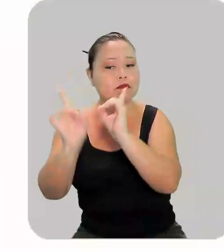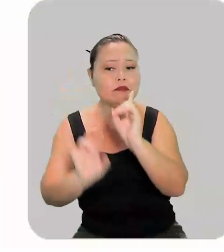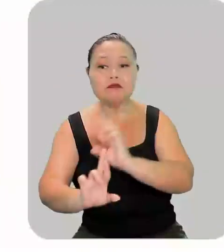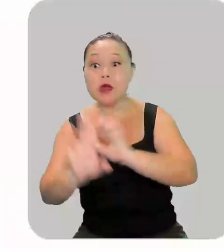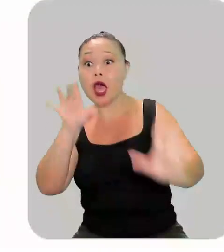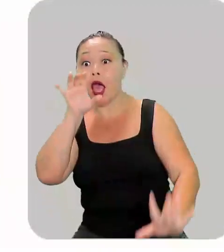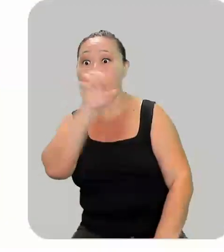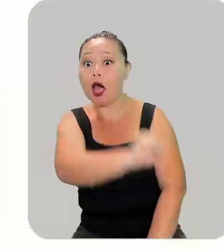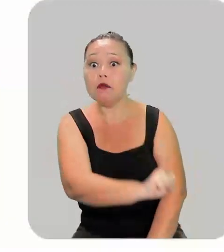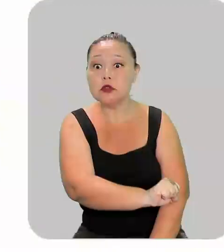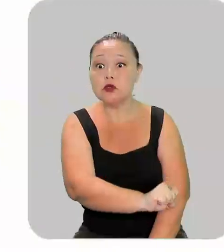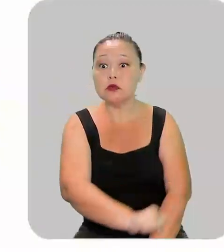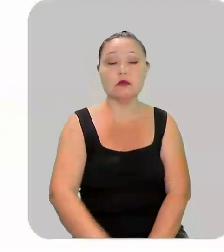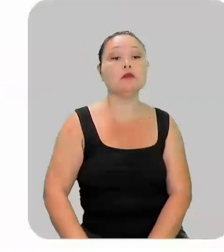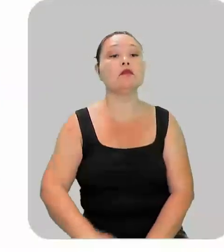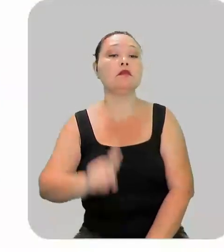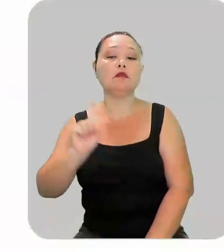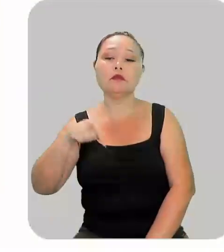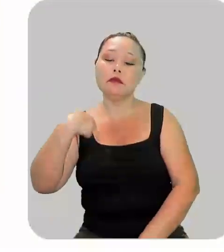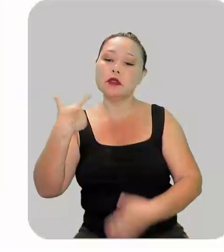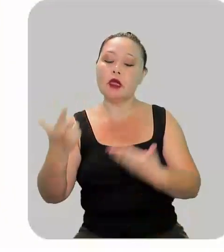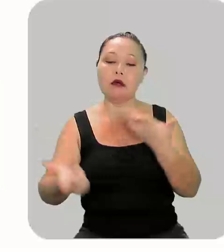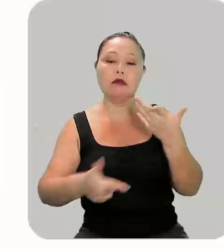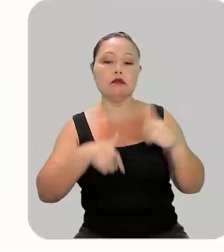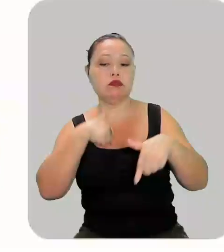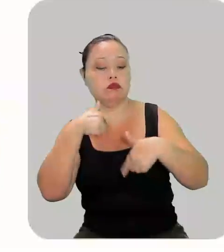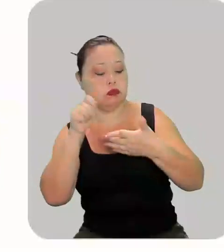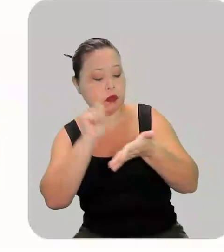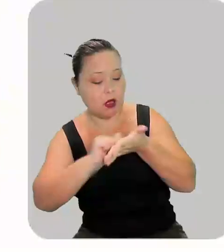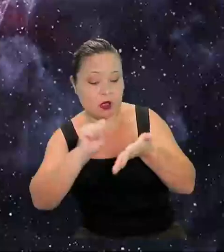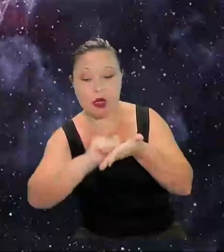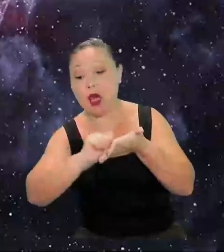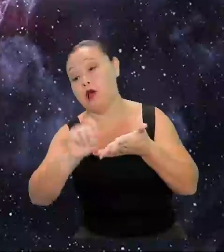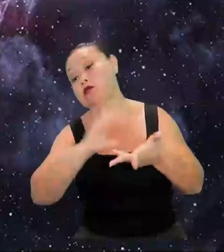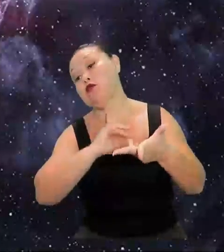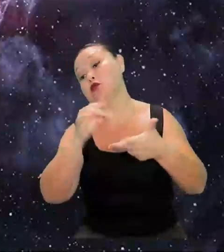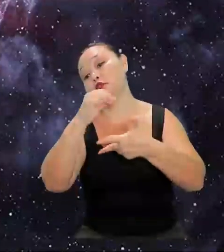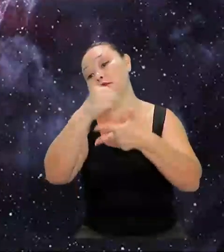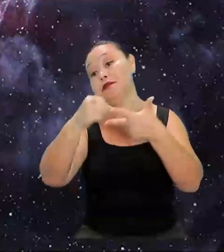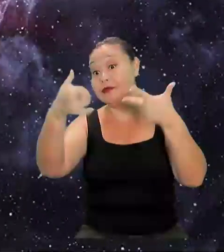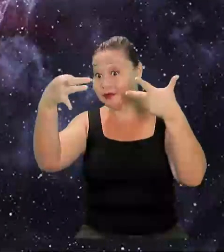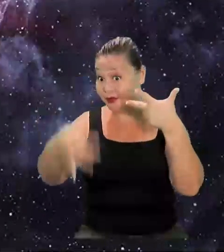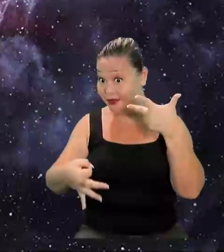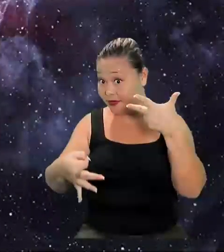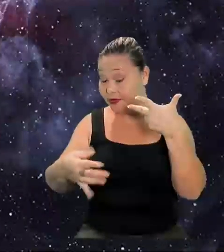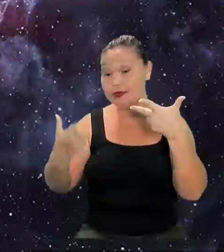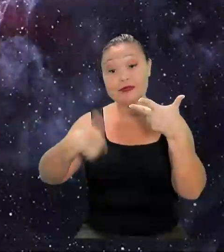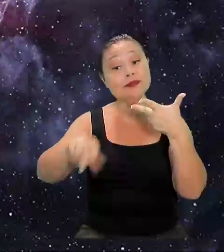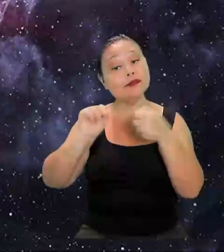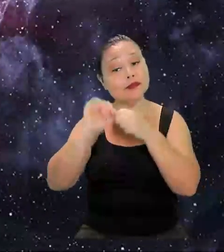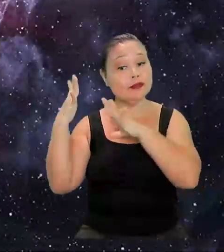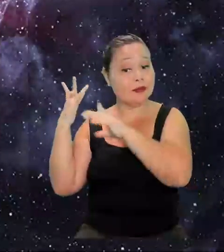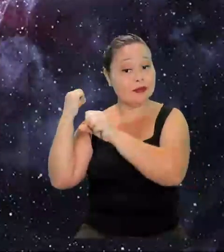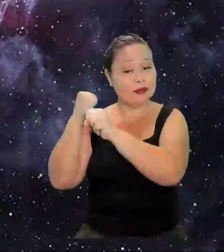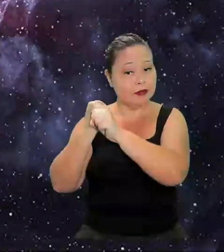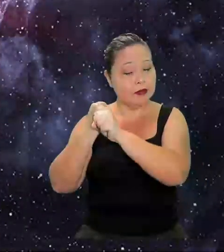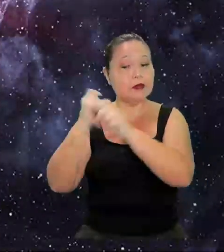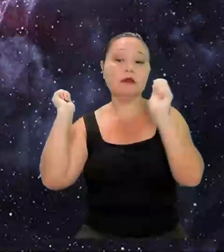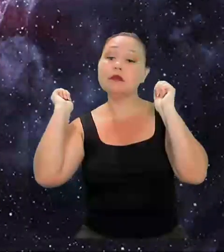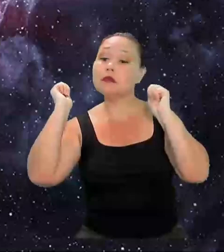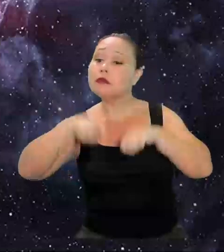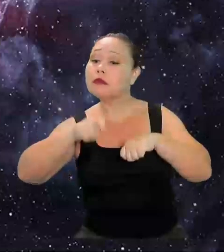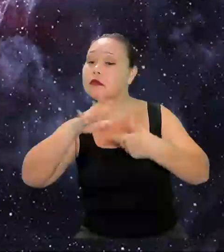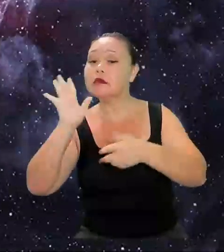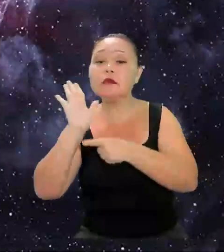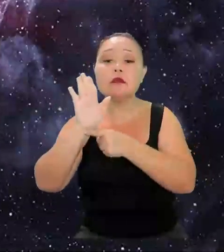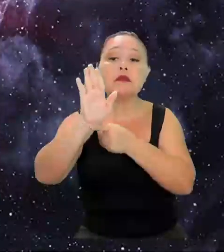mais rápido, né? E não passa trabalho aí no dia do exame nacional, tá certo? Essa foi a nossa revisão que pode